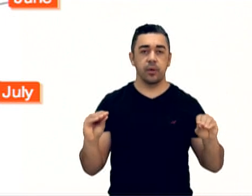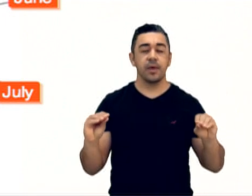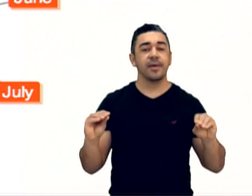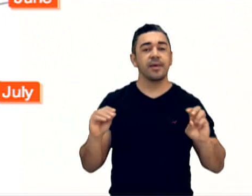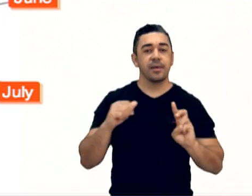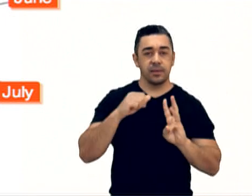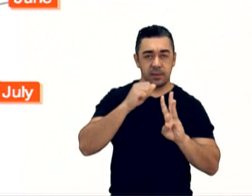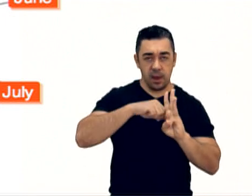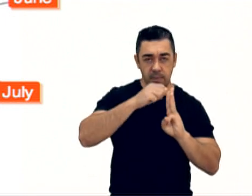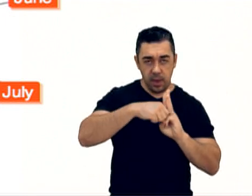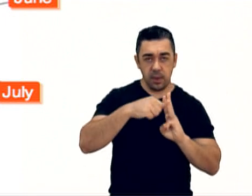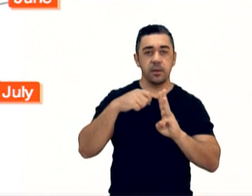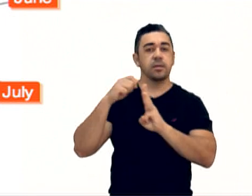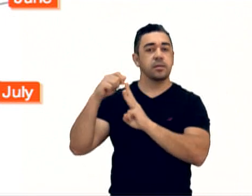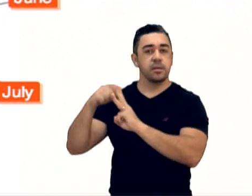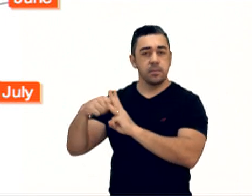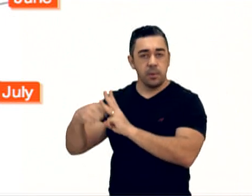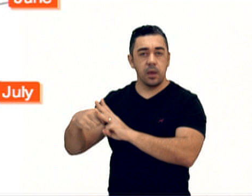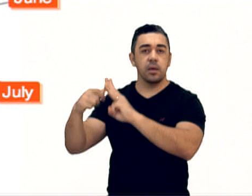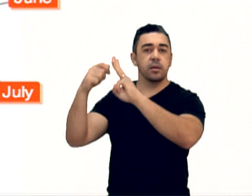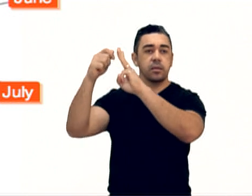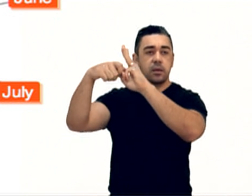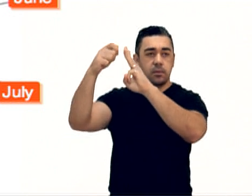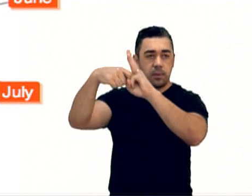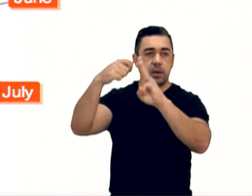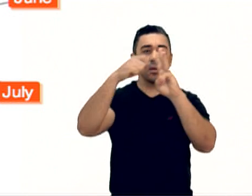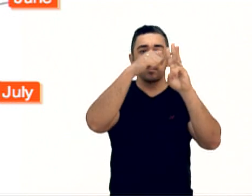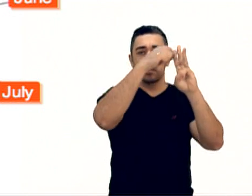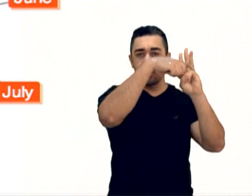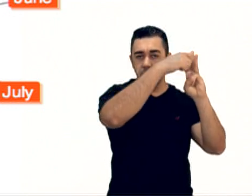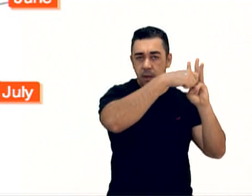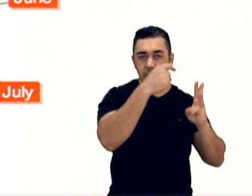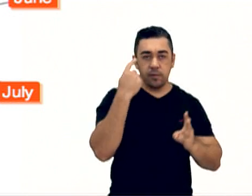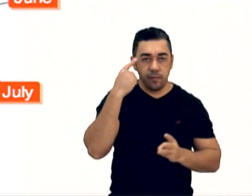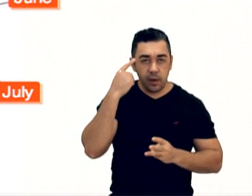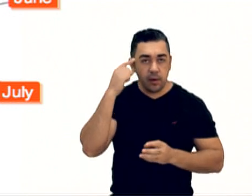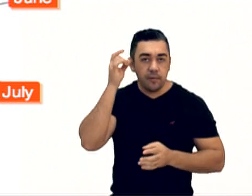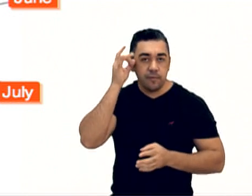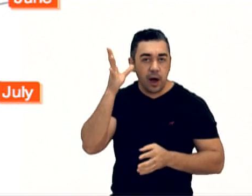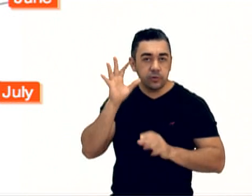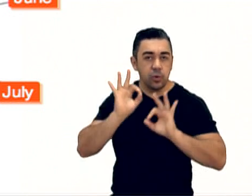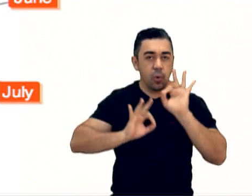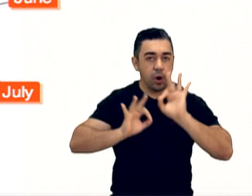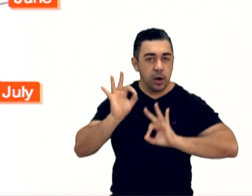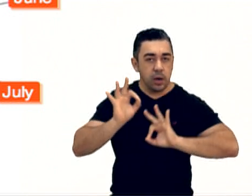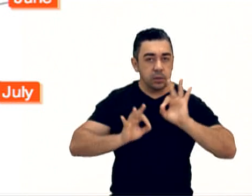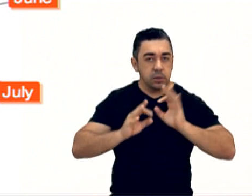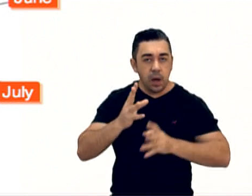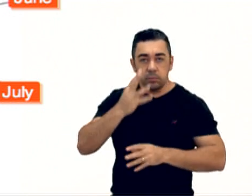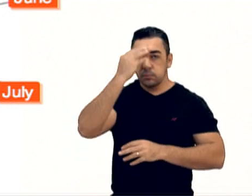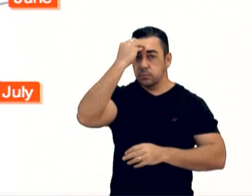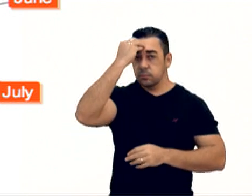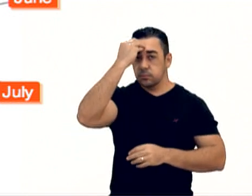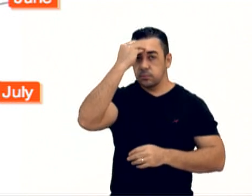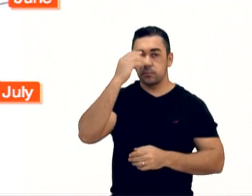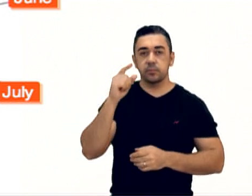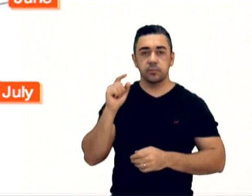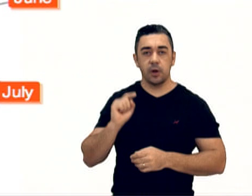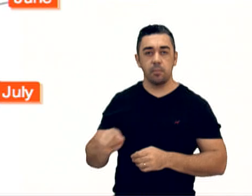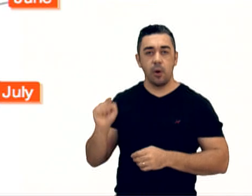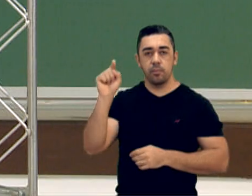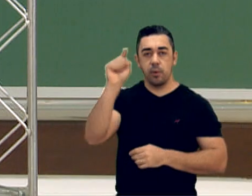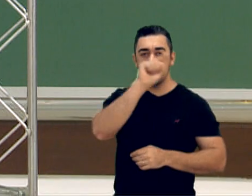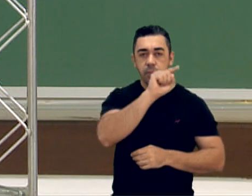meses para cada estação. Vejam que dessa forma fica mais fácil de organizar e de memorizar. Então, ele trouxe ali as